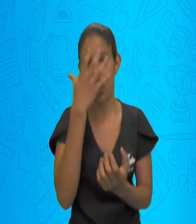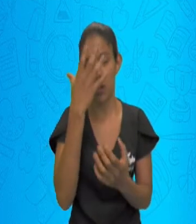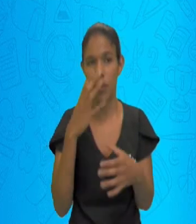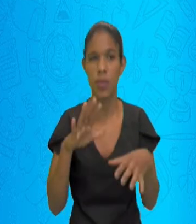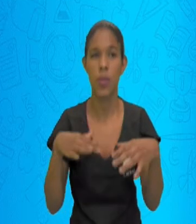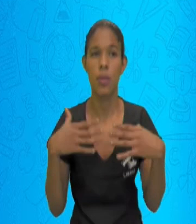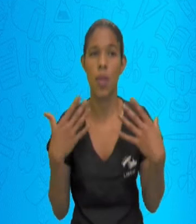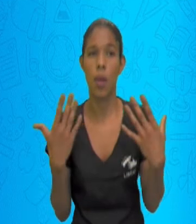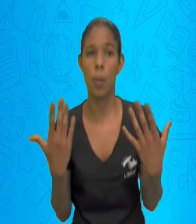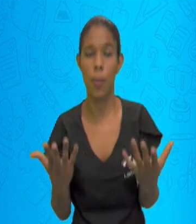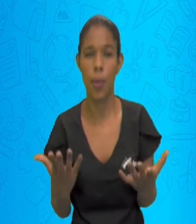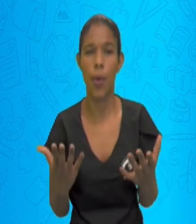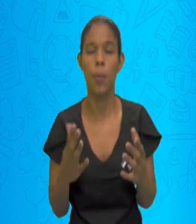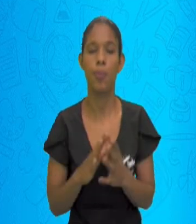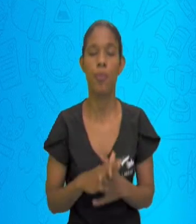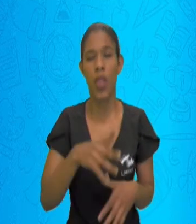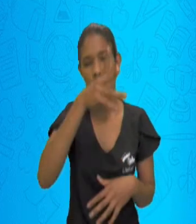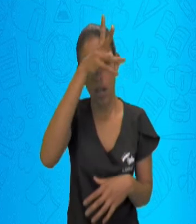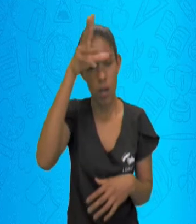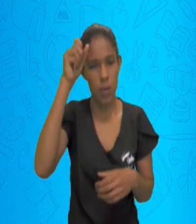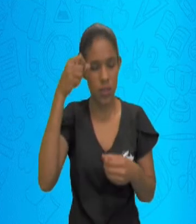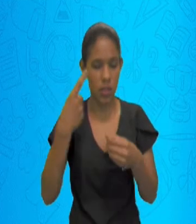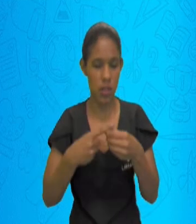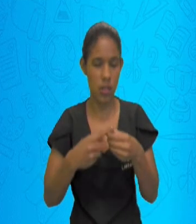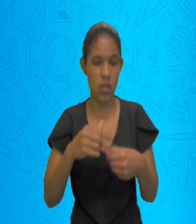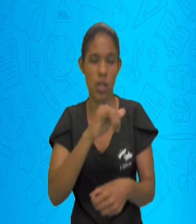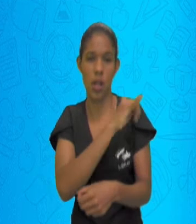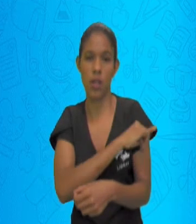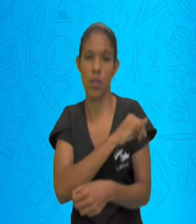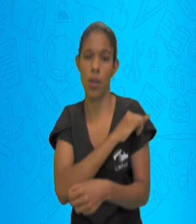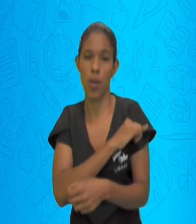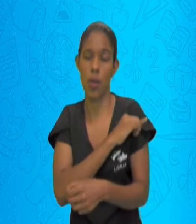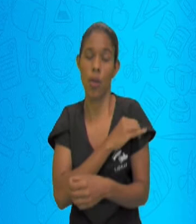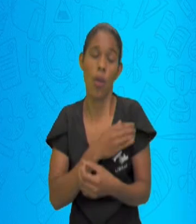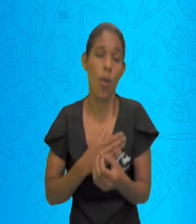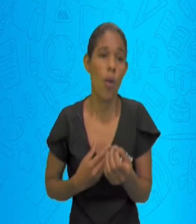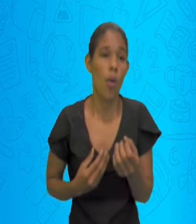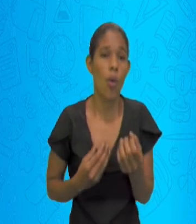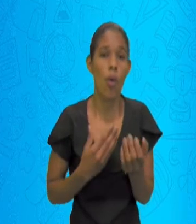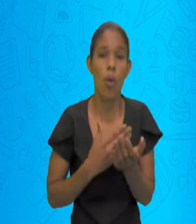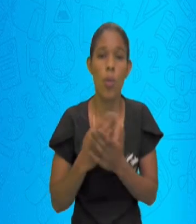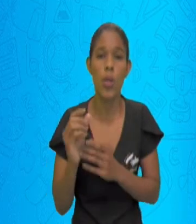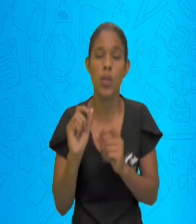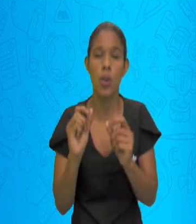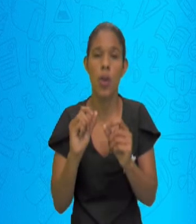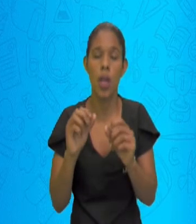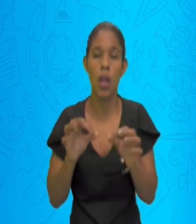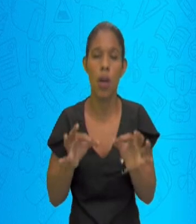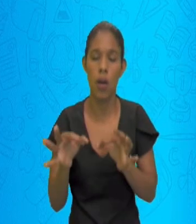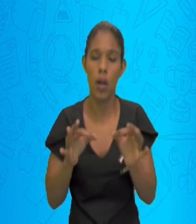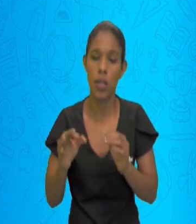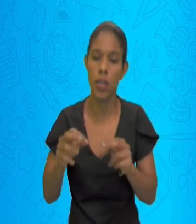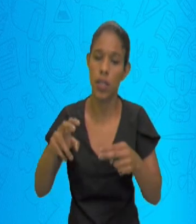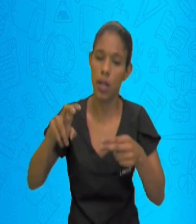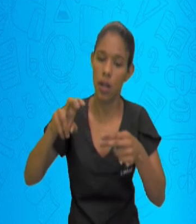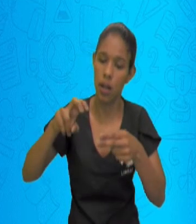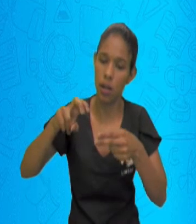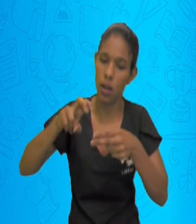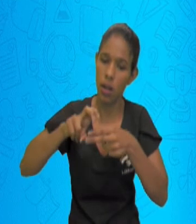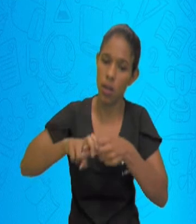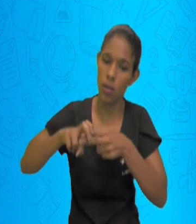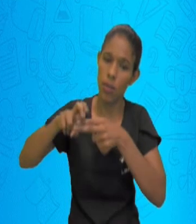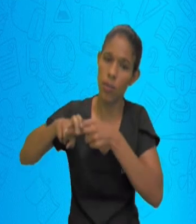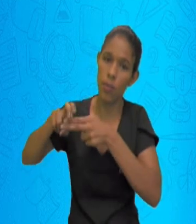arquibancadas na Avenida Rio Branco e a cobrar ingresso para ver o desfile. Essa Avenida Rio Branco, hoje nós podemos também conhecê-la como a Marquês